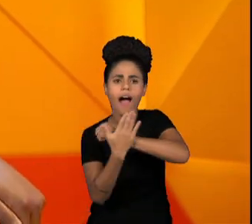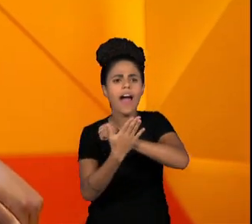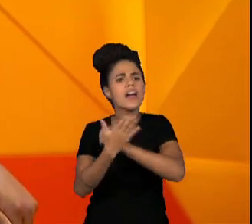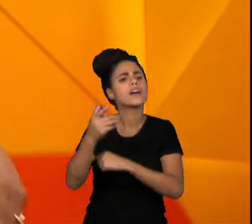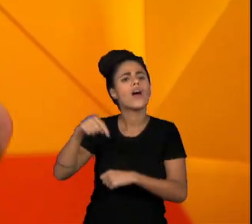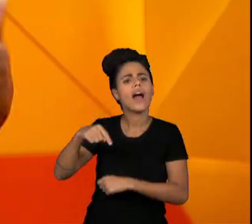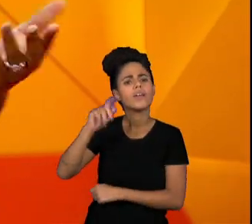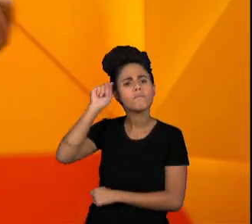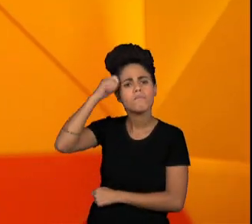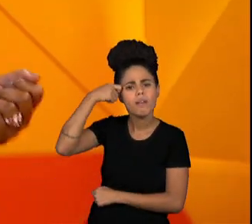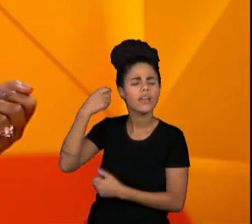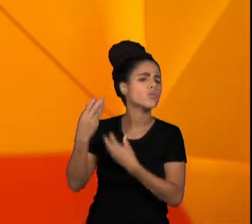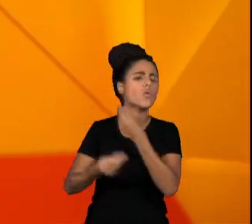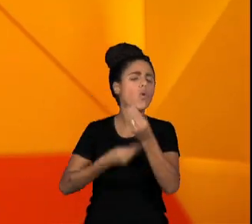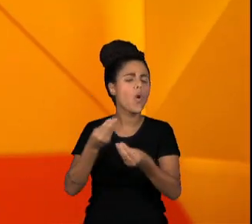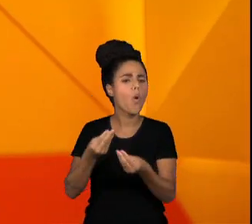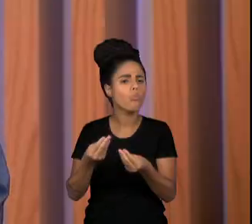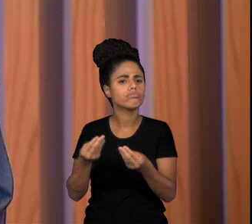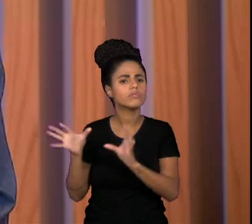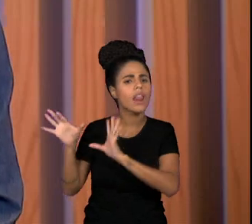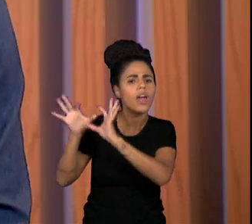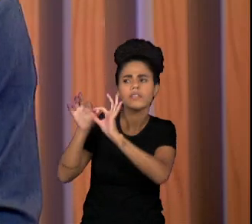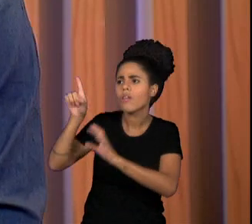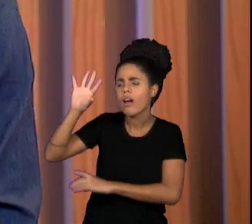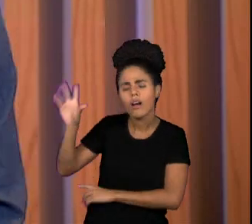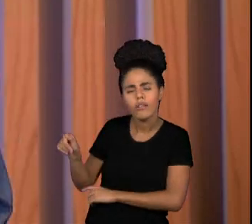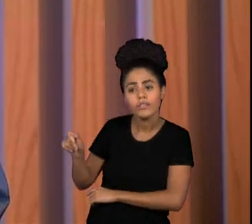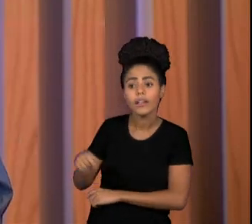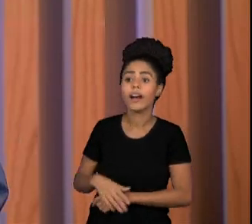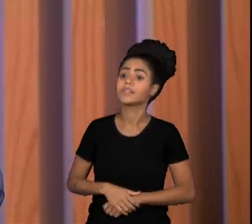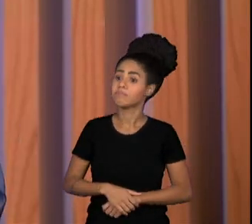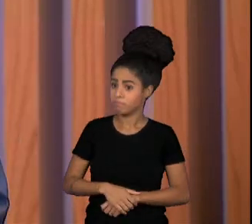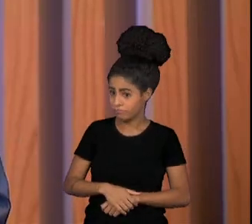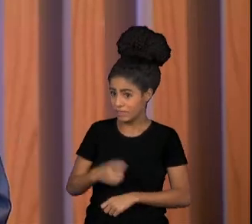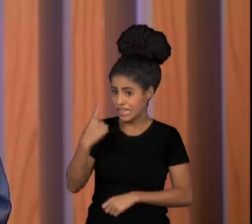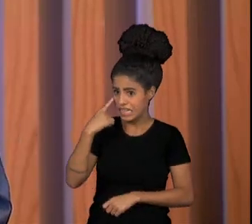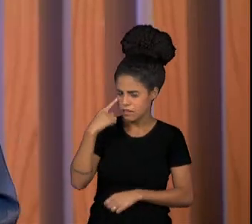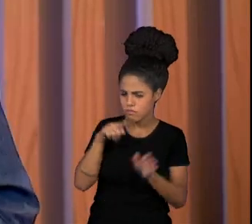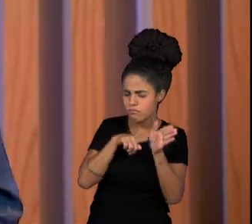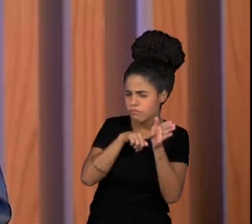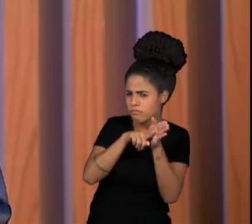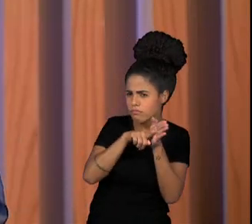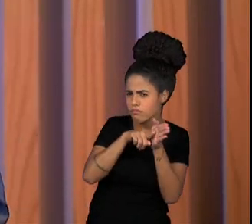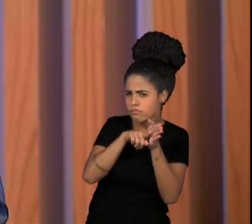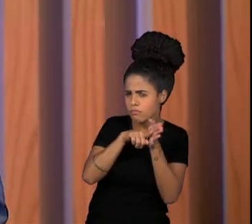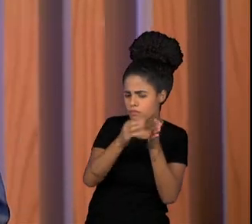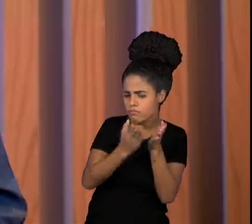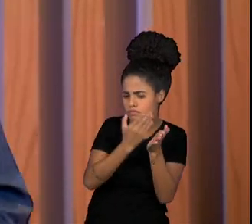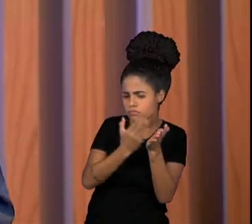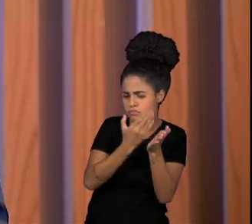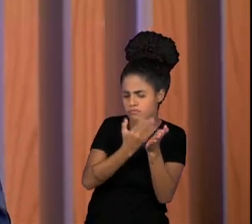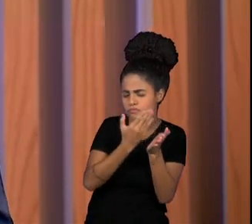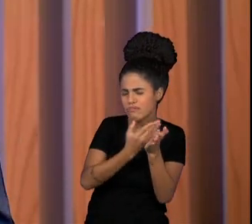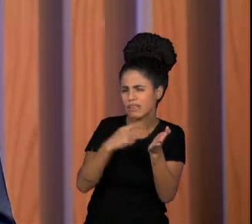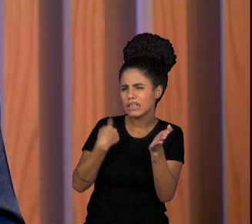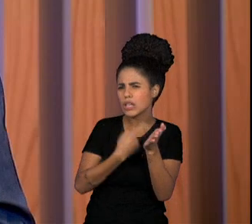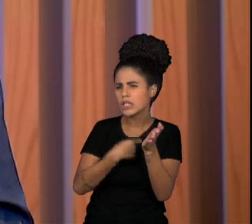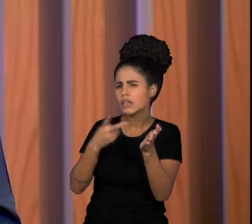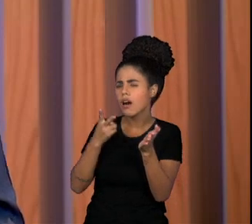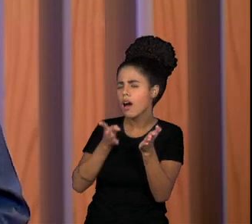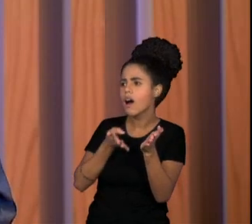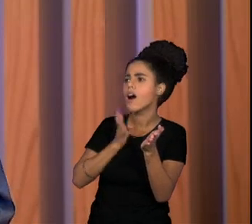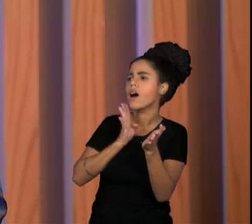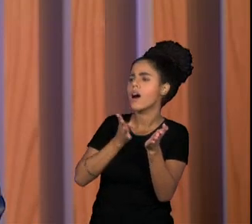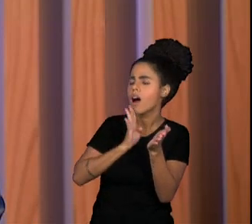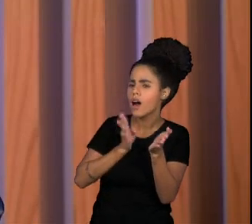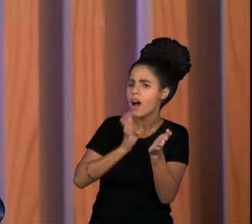norte de São Paulo, com a África? É bem interessante, porque a pesquisa ela vai se dar na medida em que a gente vai reconhecendo esse território como o território